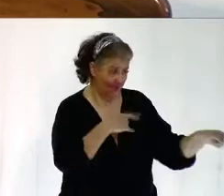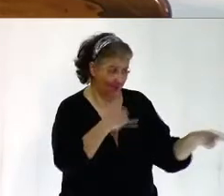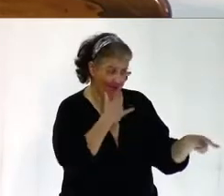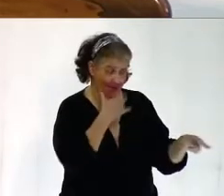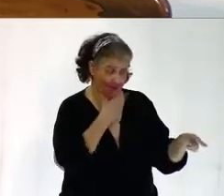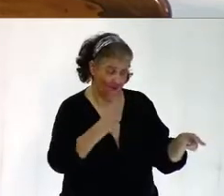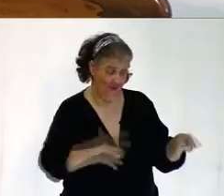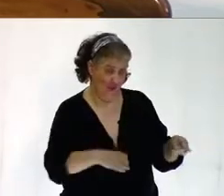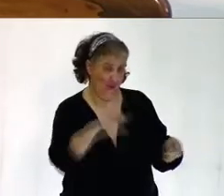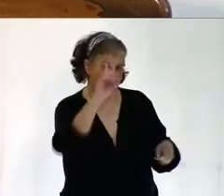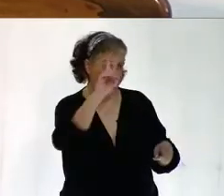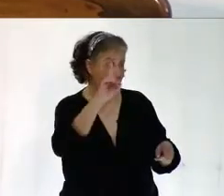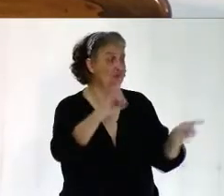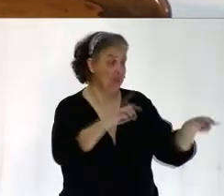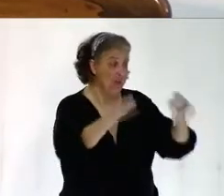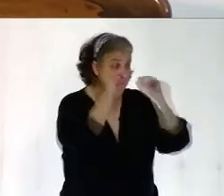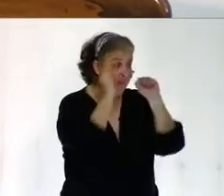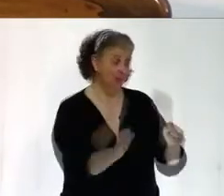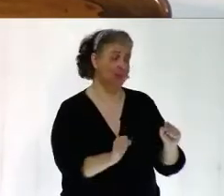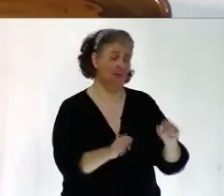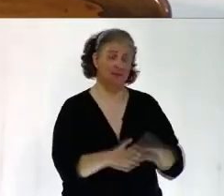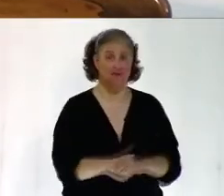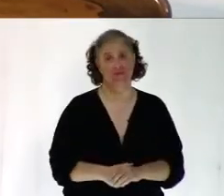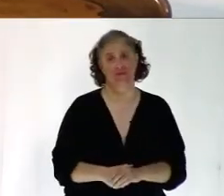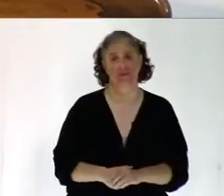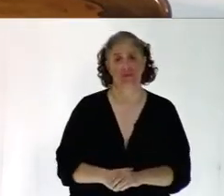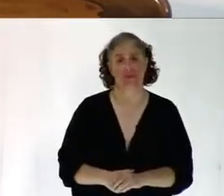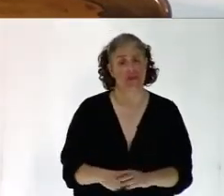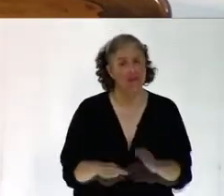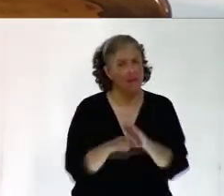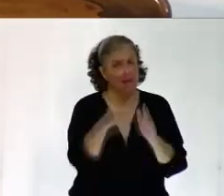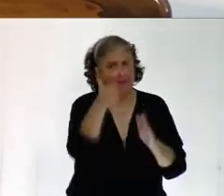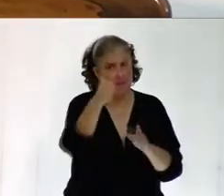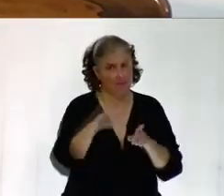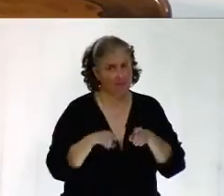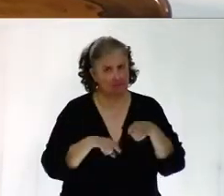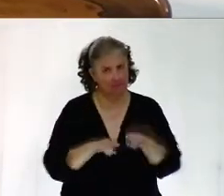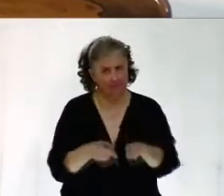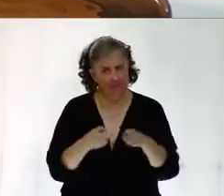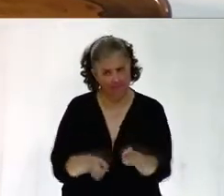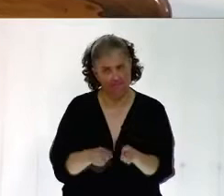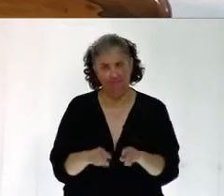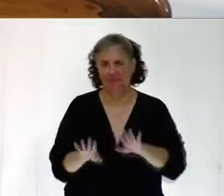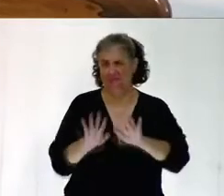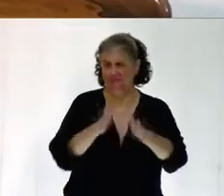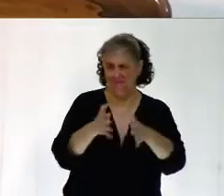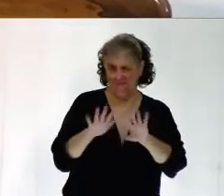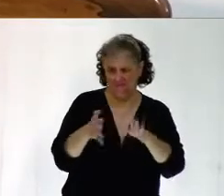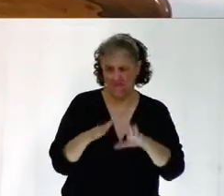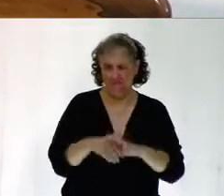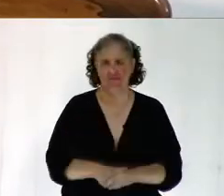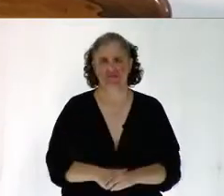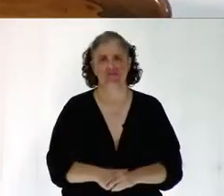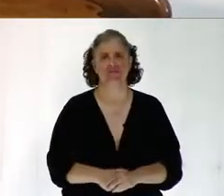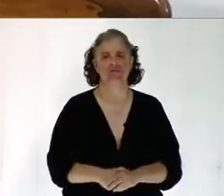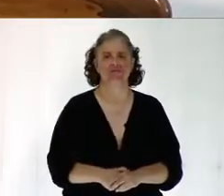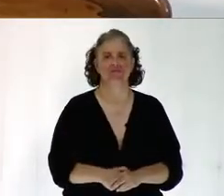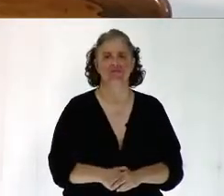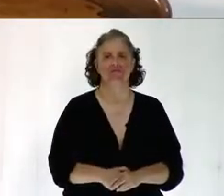prova bom então a primeira tentação é mais ou menos assim